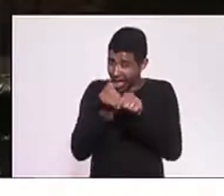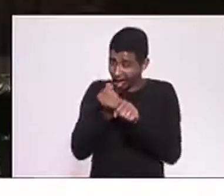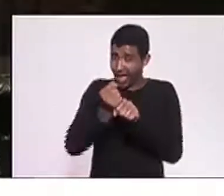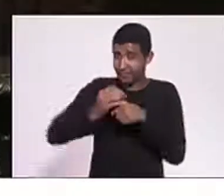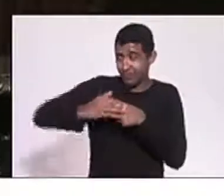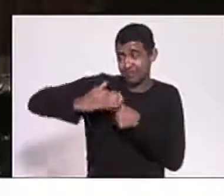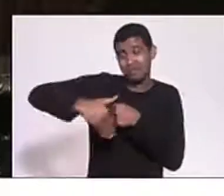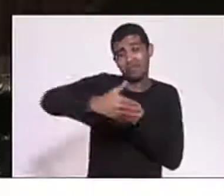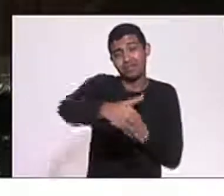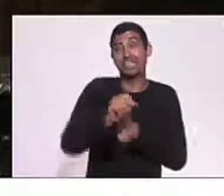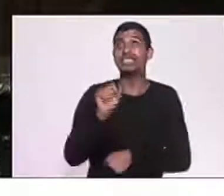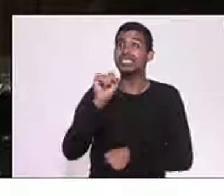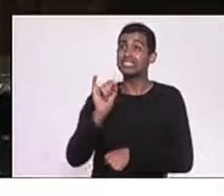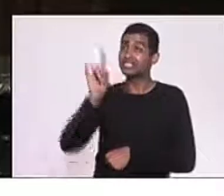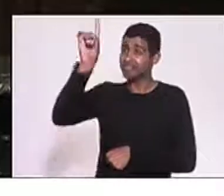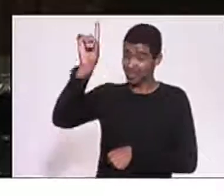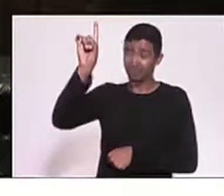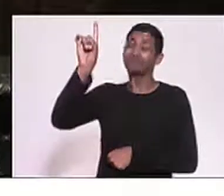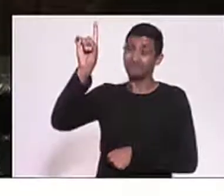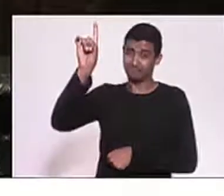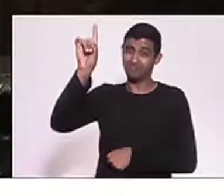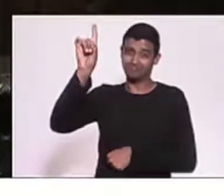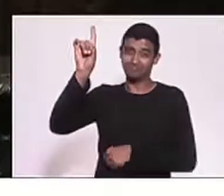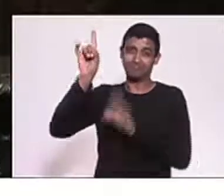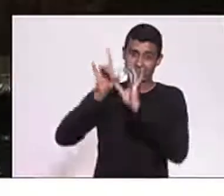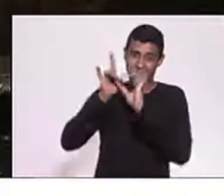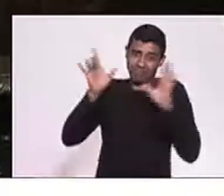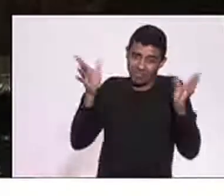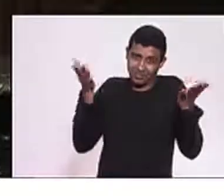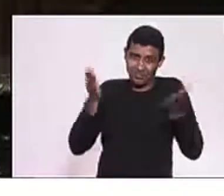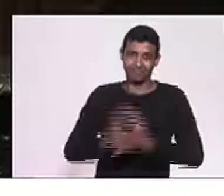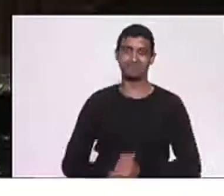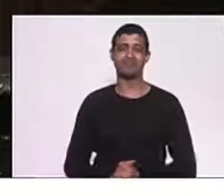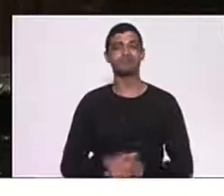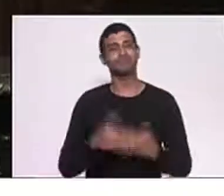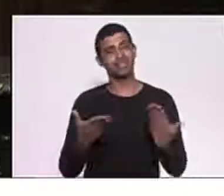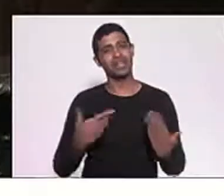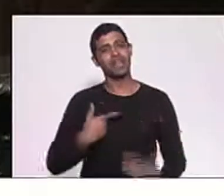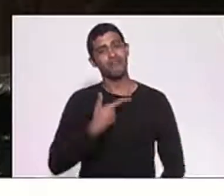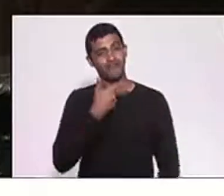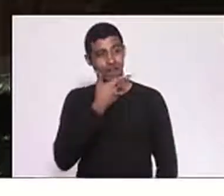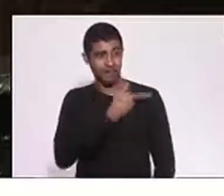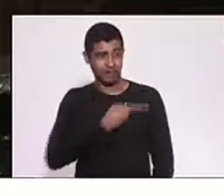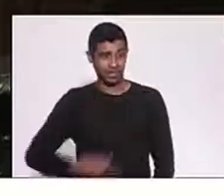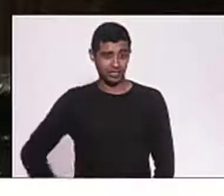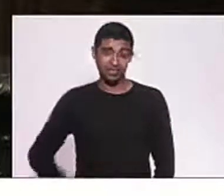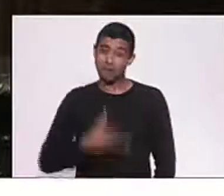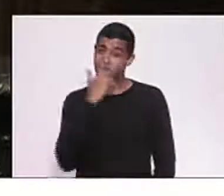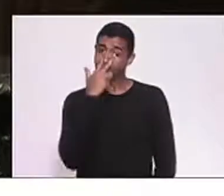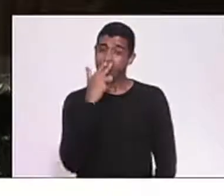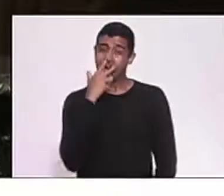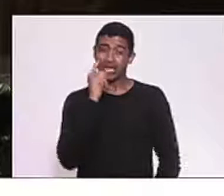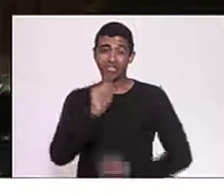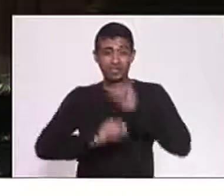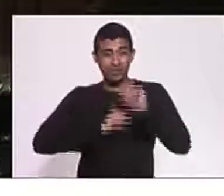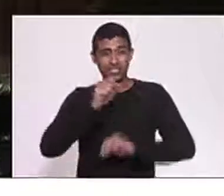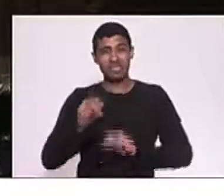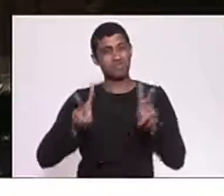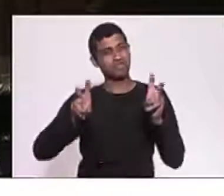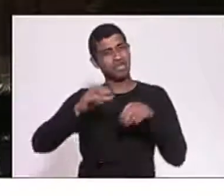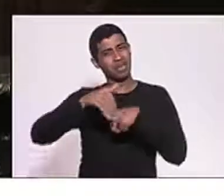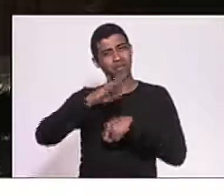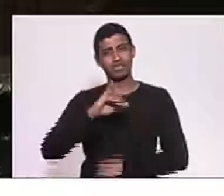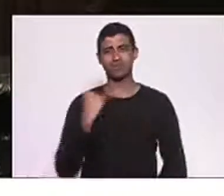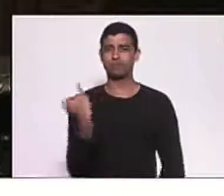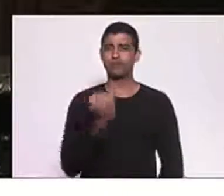anos, se Deus assim nos permitir. Então, dito isso, me parece que esse é o tema mais